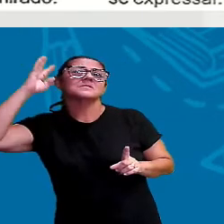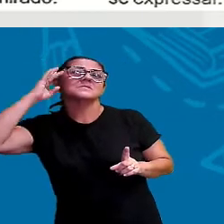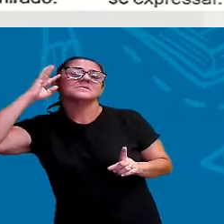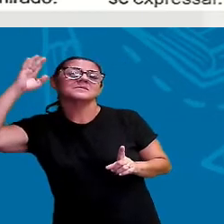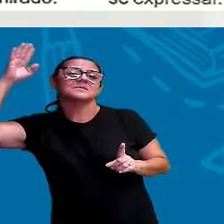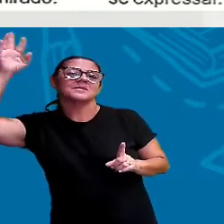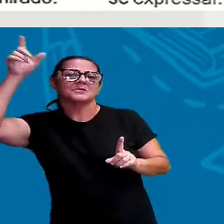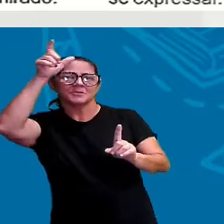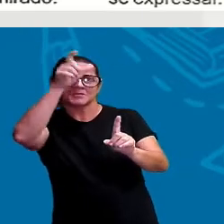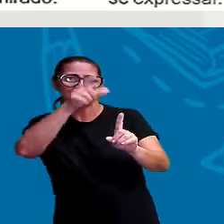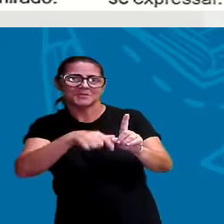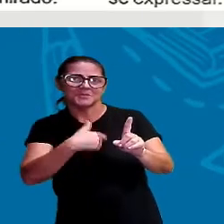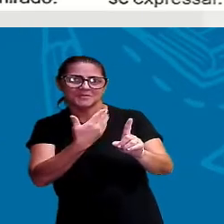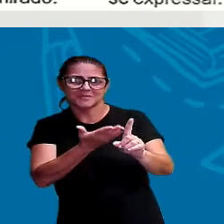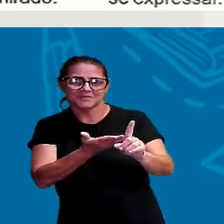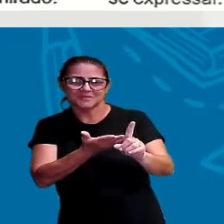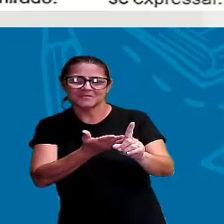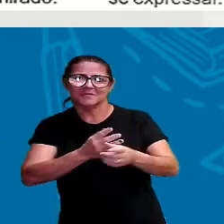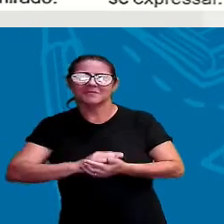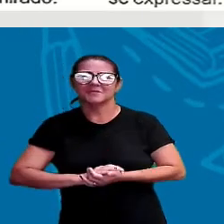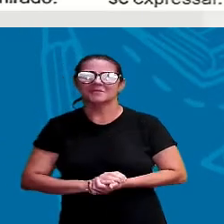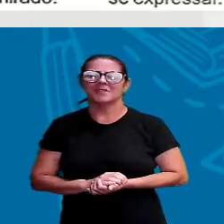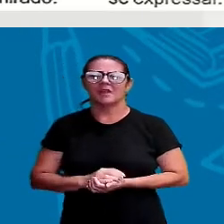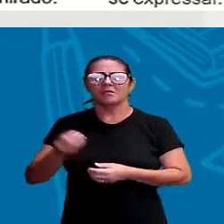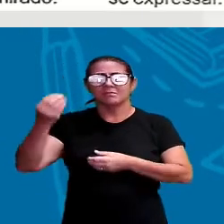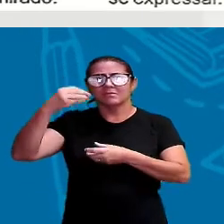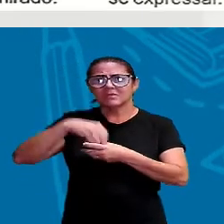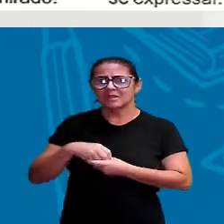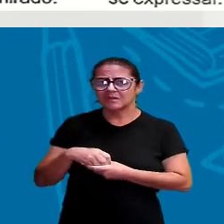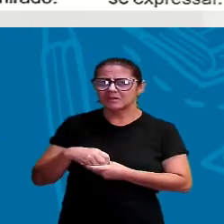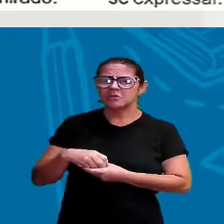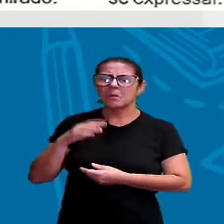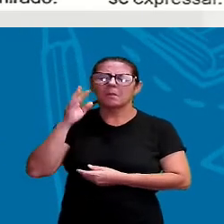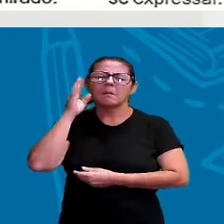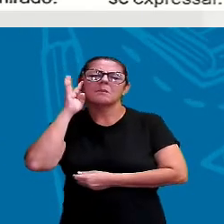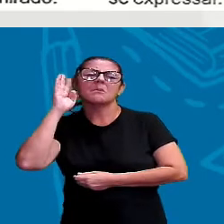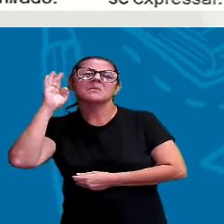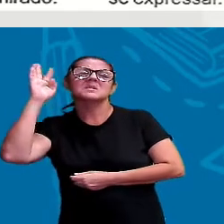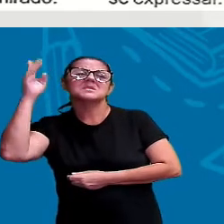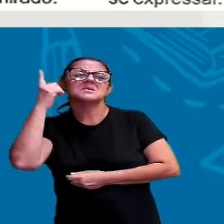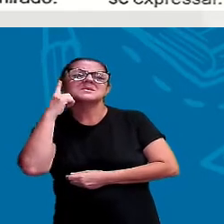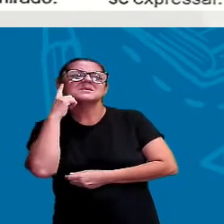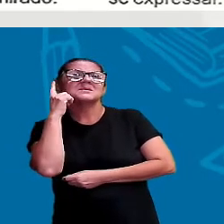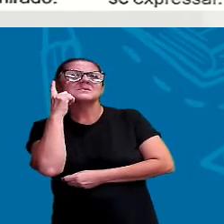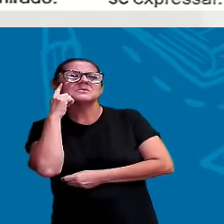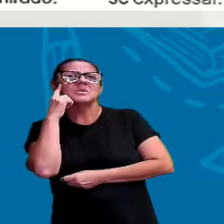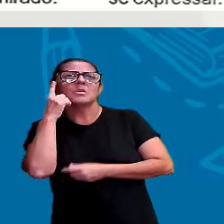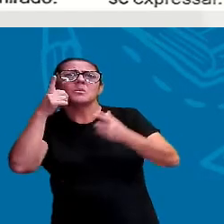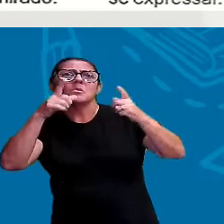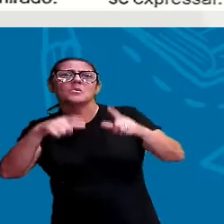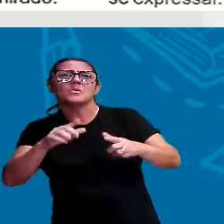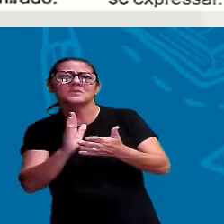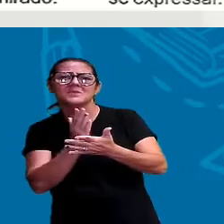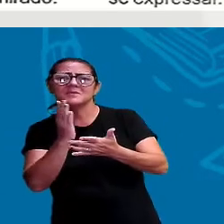personagem. Então, tem dentro dele, where is the book? Ele está pensando, onde está o livro?